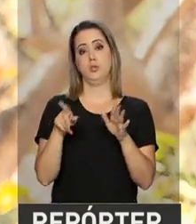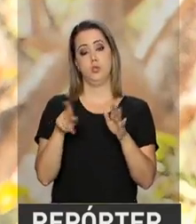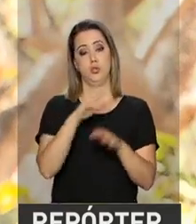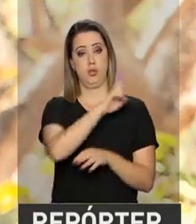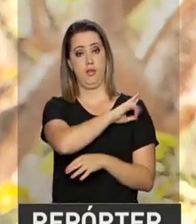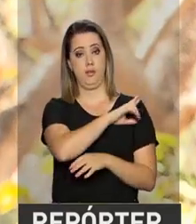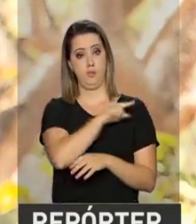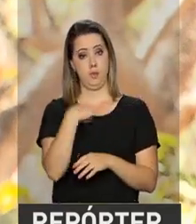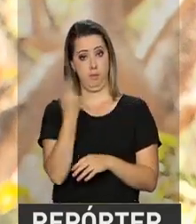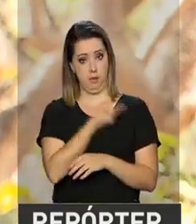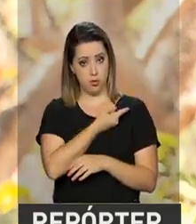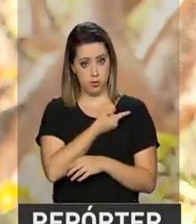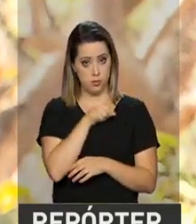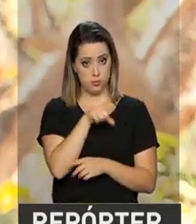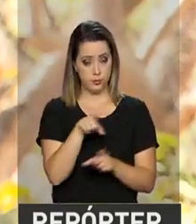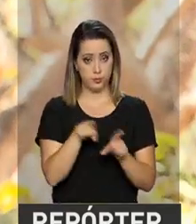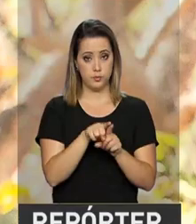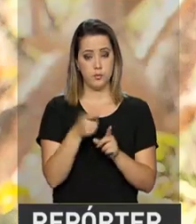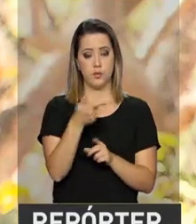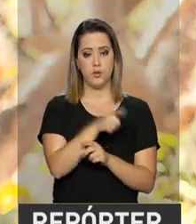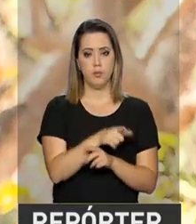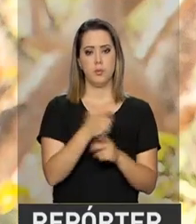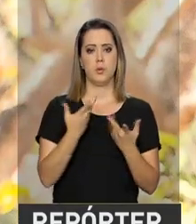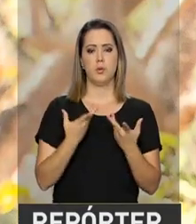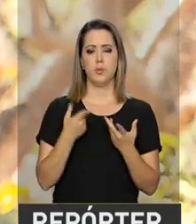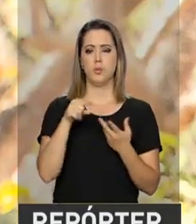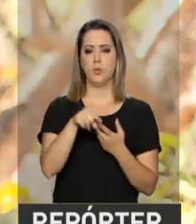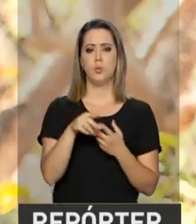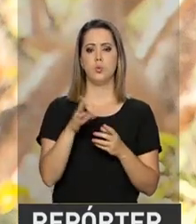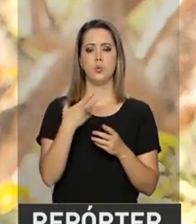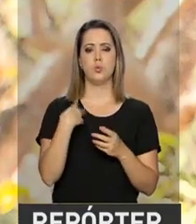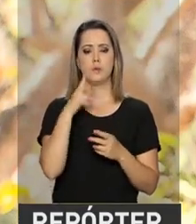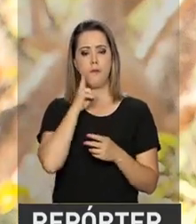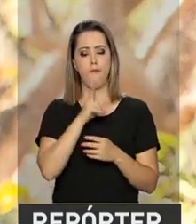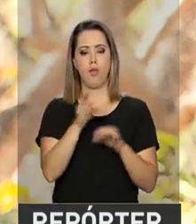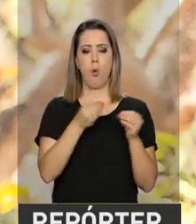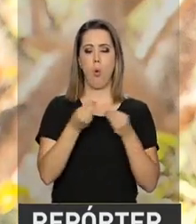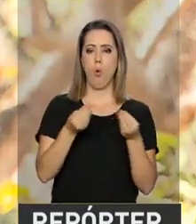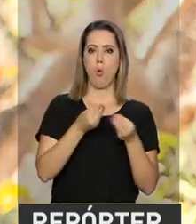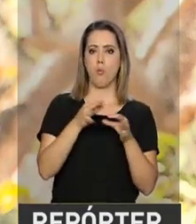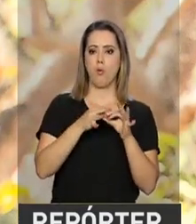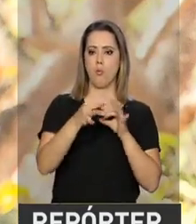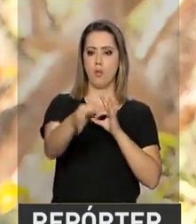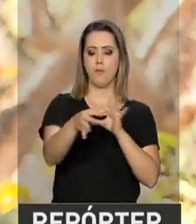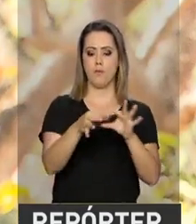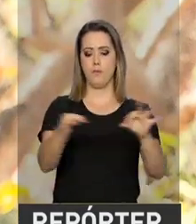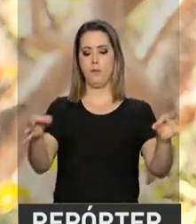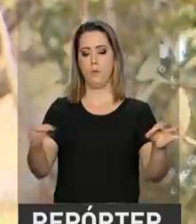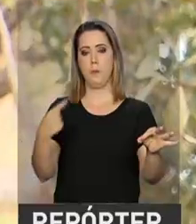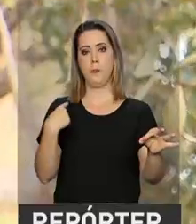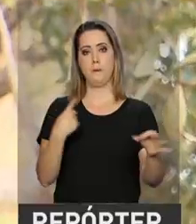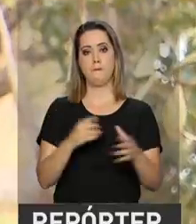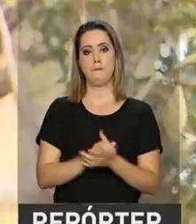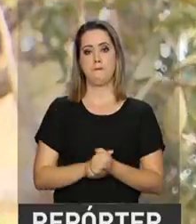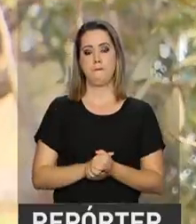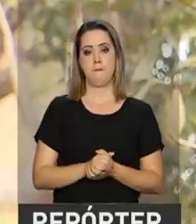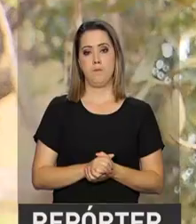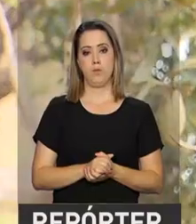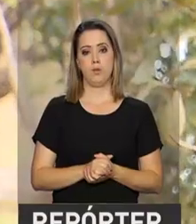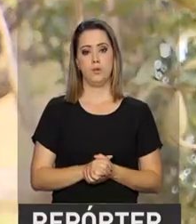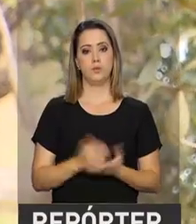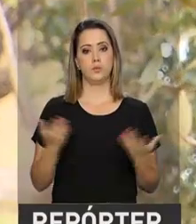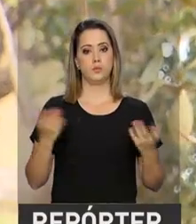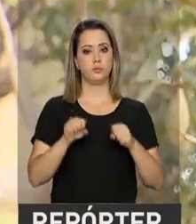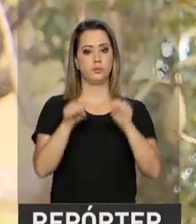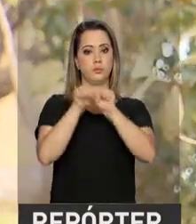Nossa e também Através de outros produtos que o IMP gera o cálculo da área queimada dentro das nossas áreas de distribuição o sistema